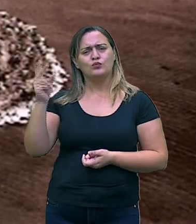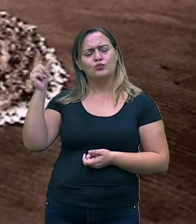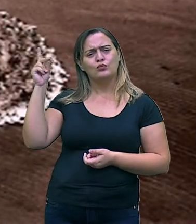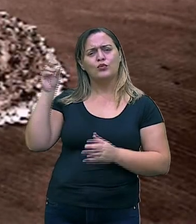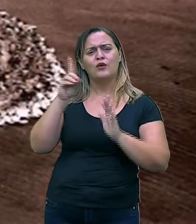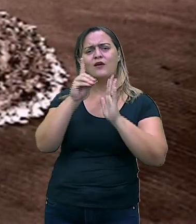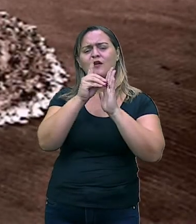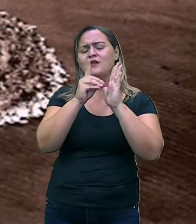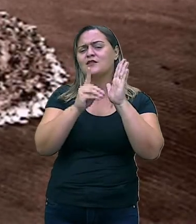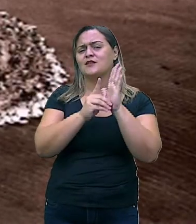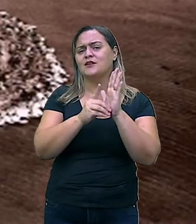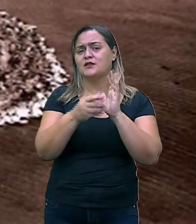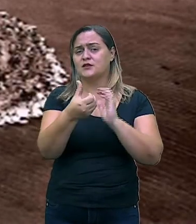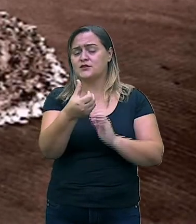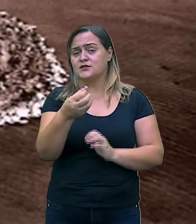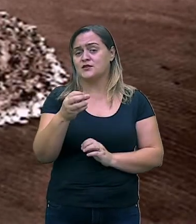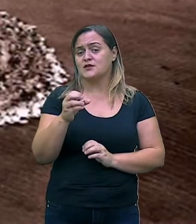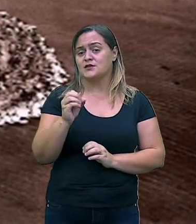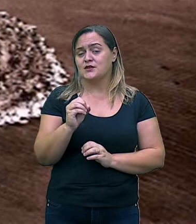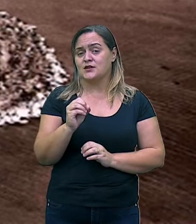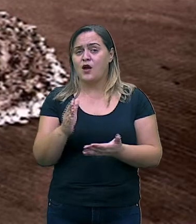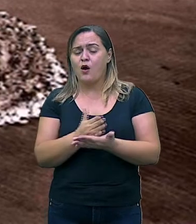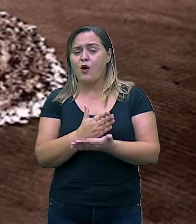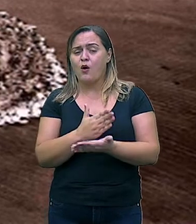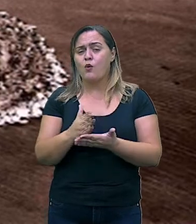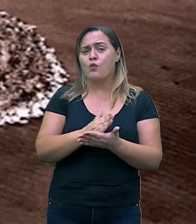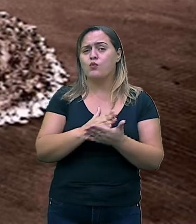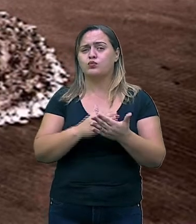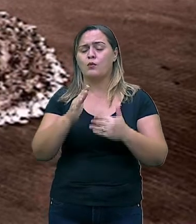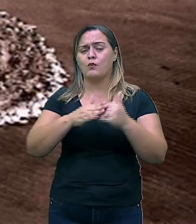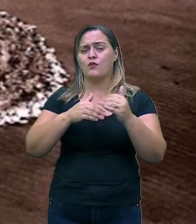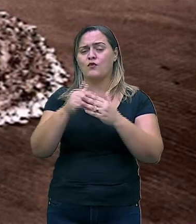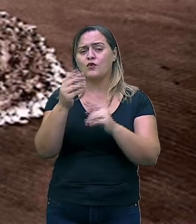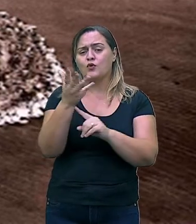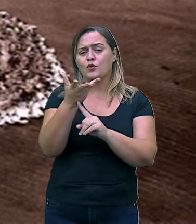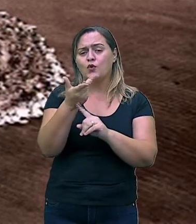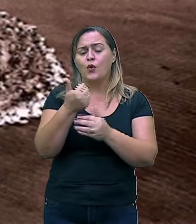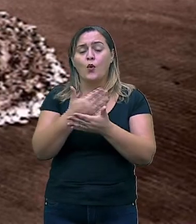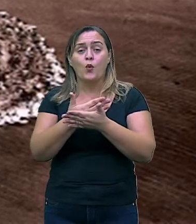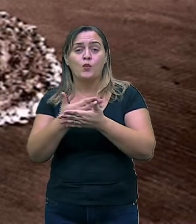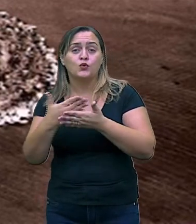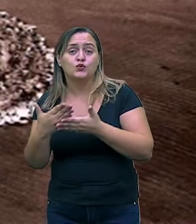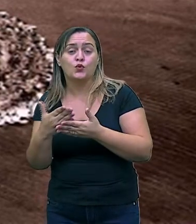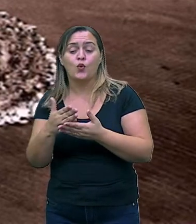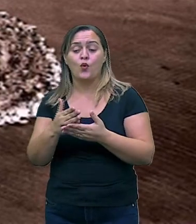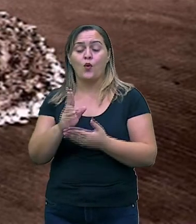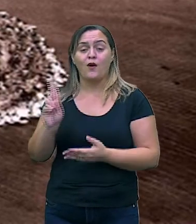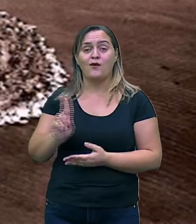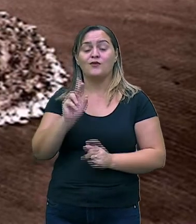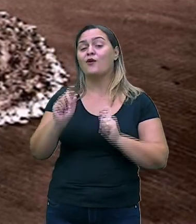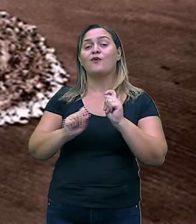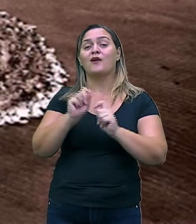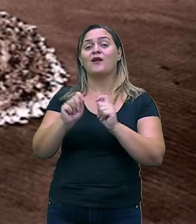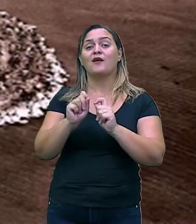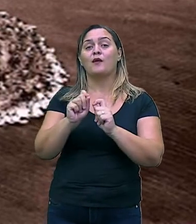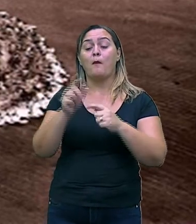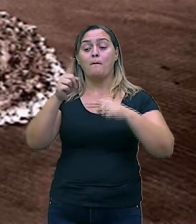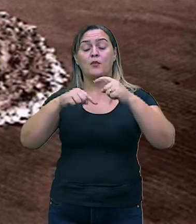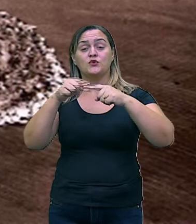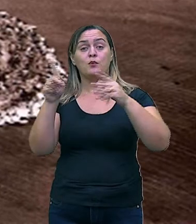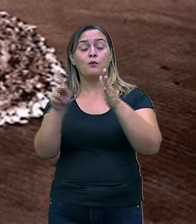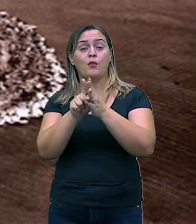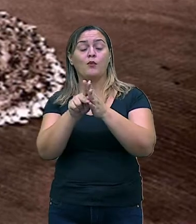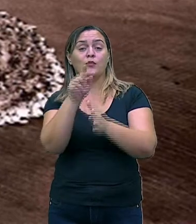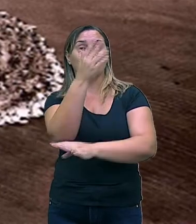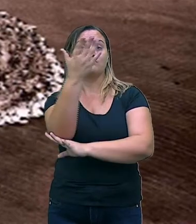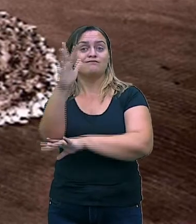se interessar por fazer interferências em ambientes naturais. Assim como, em vez de usar materiais até então convencionais,